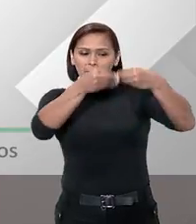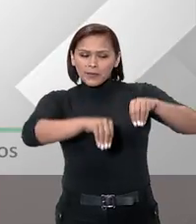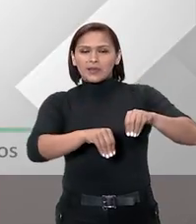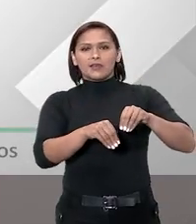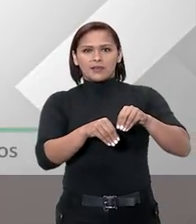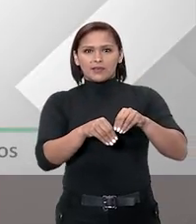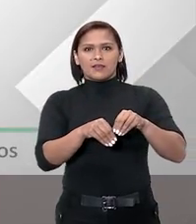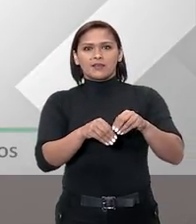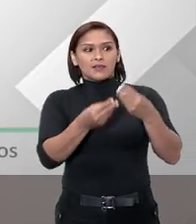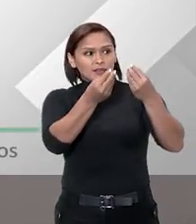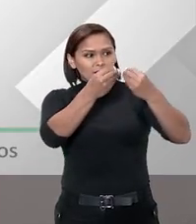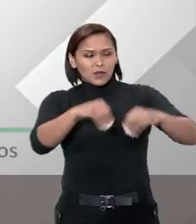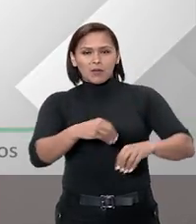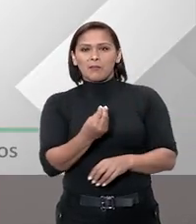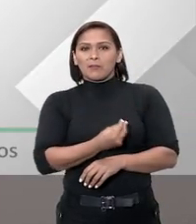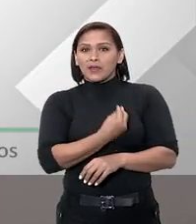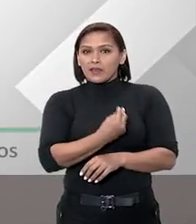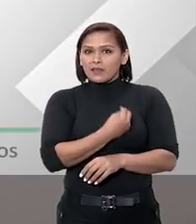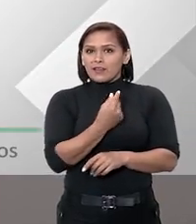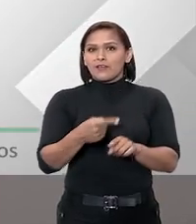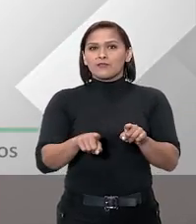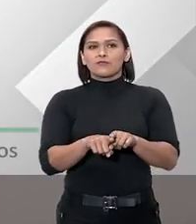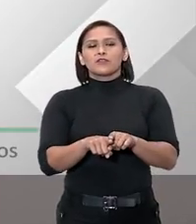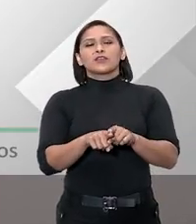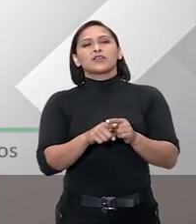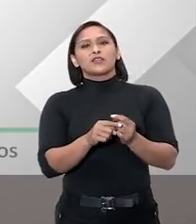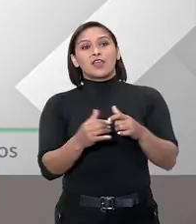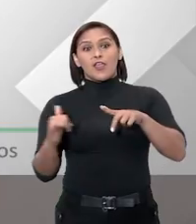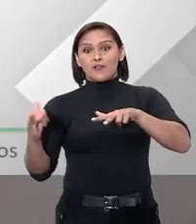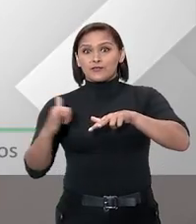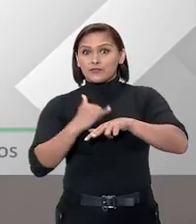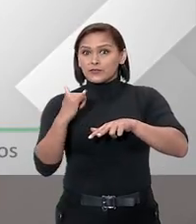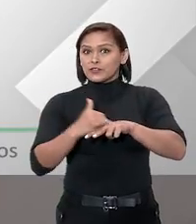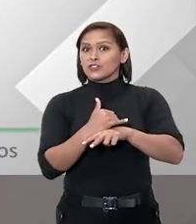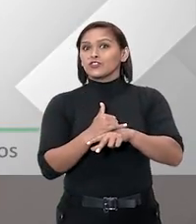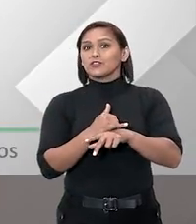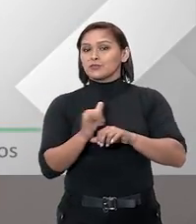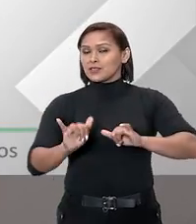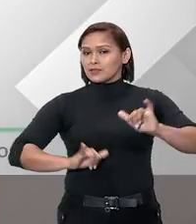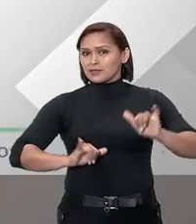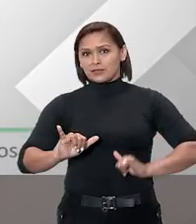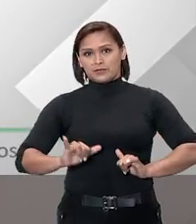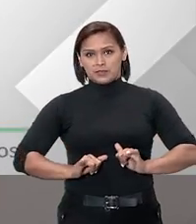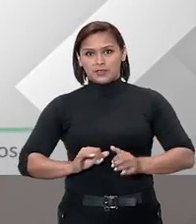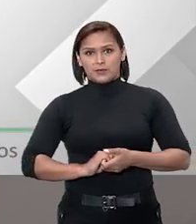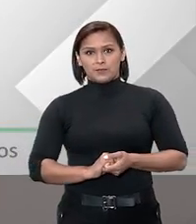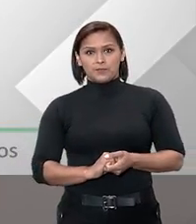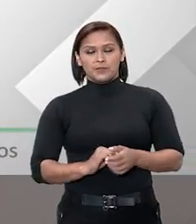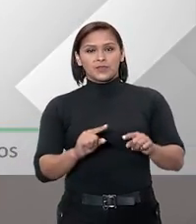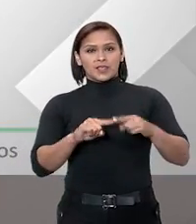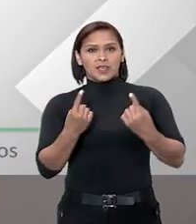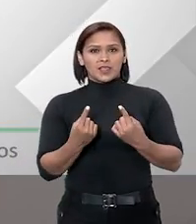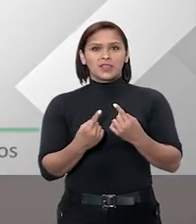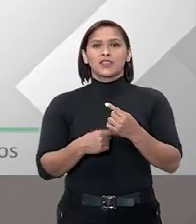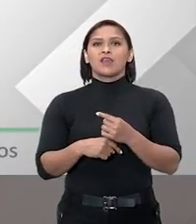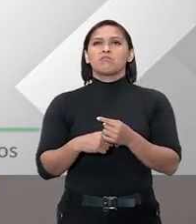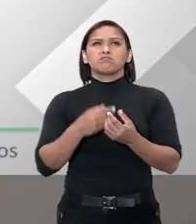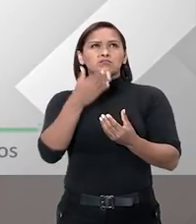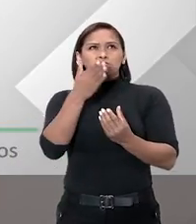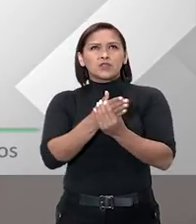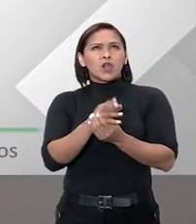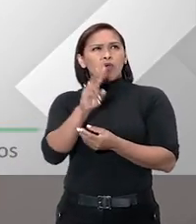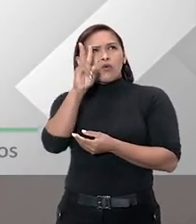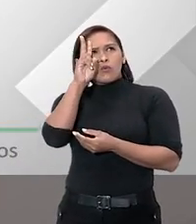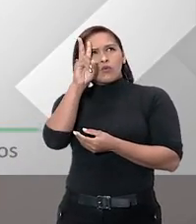Há um dano colateral, há uma revitimização. Então, eu não pensei em nenhum caso, a não